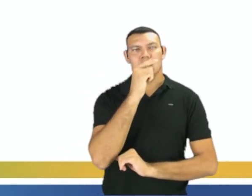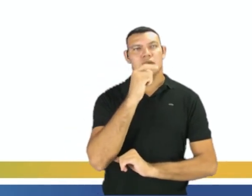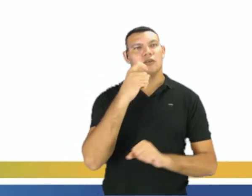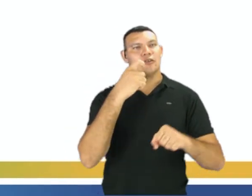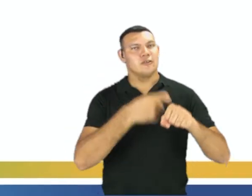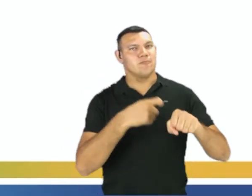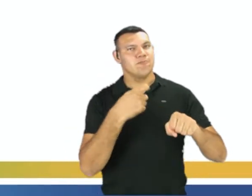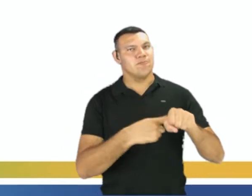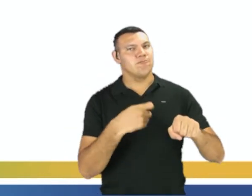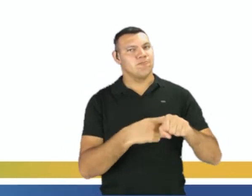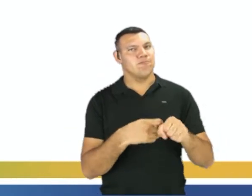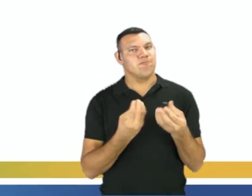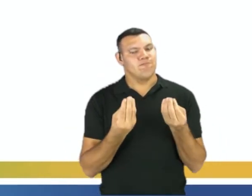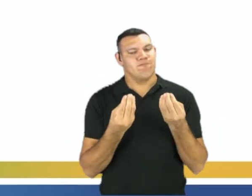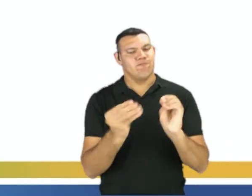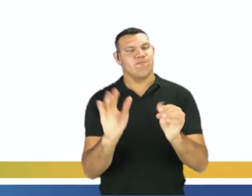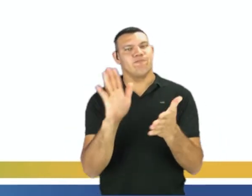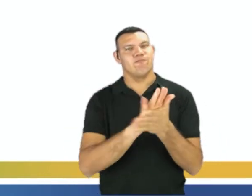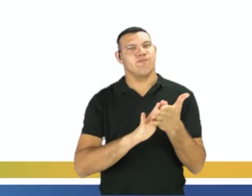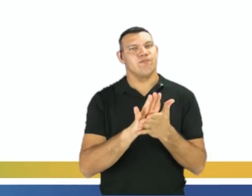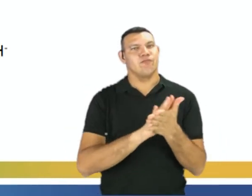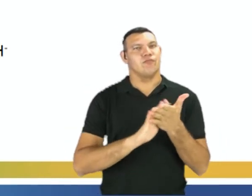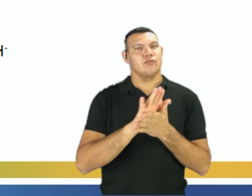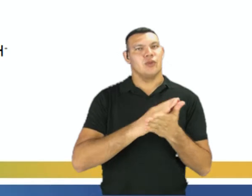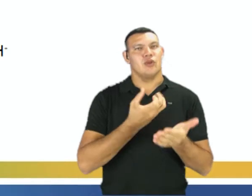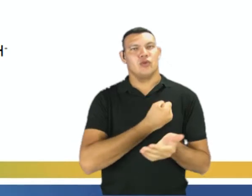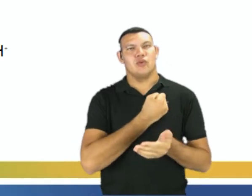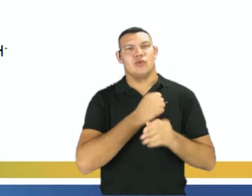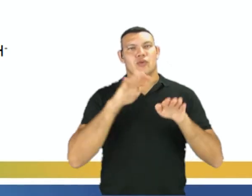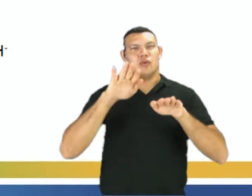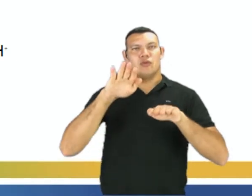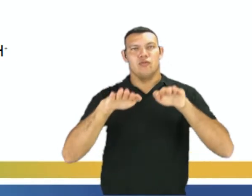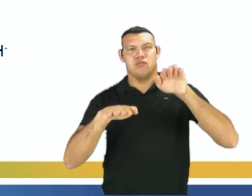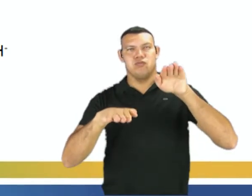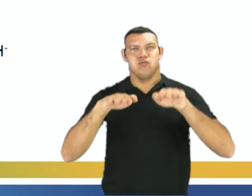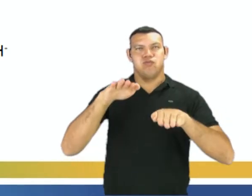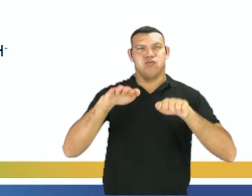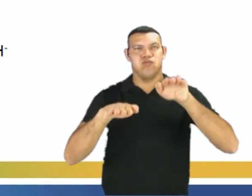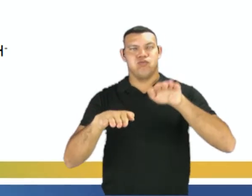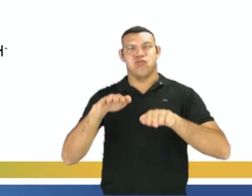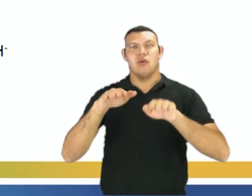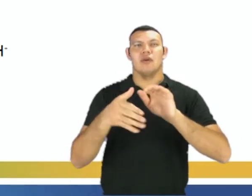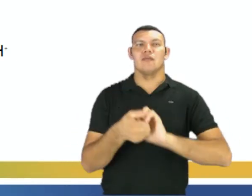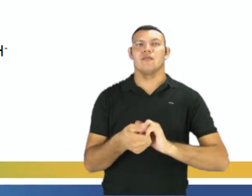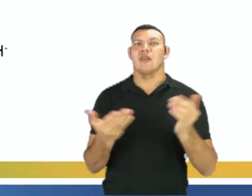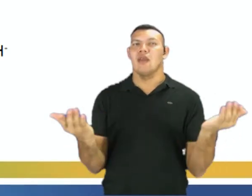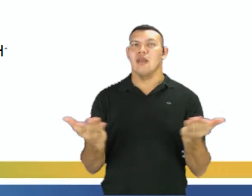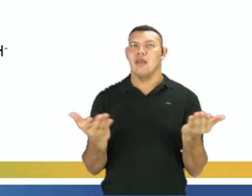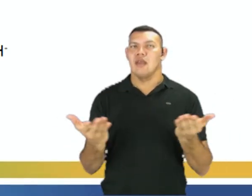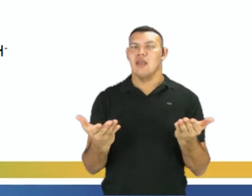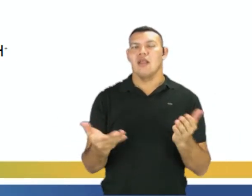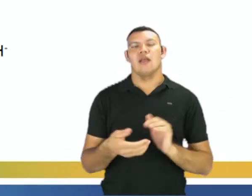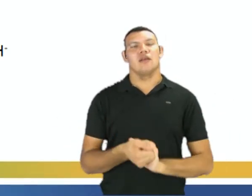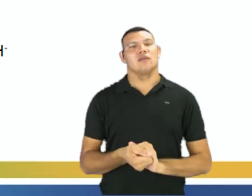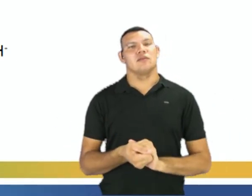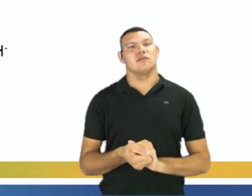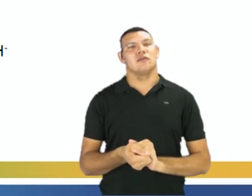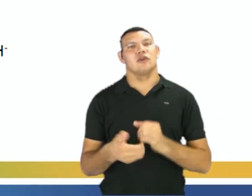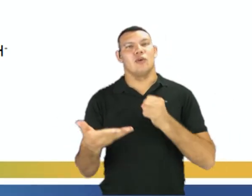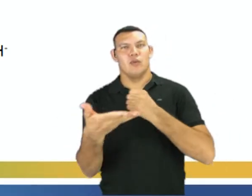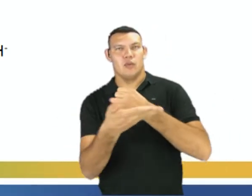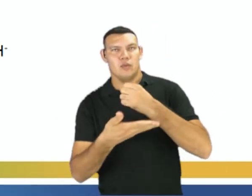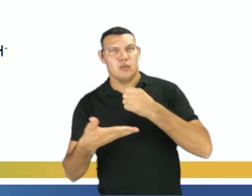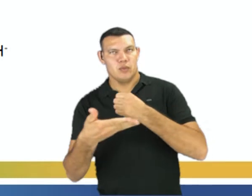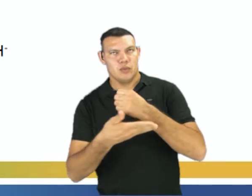não entram na expressão para determinar a constante de equilíbrio. Quando a gente tiver uma base, a gente vai ter a